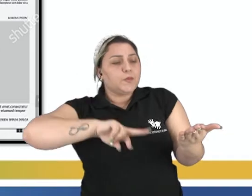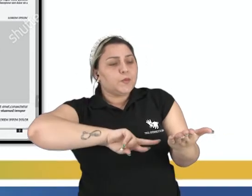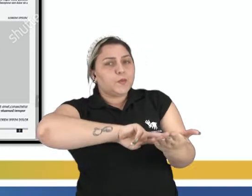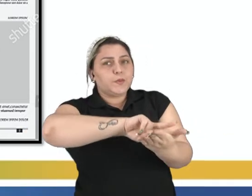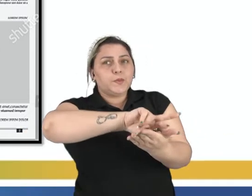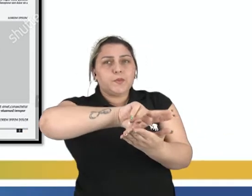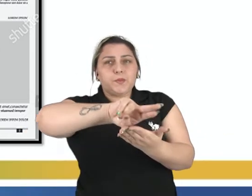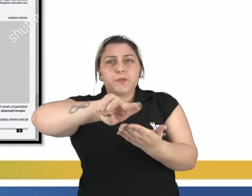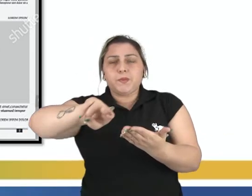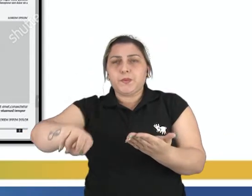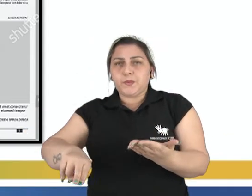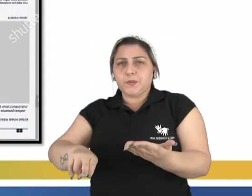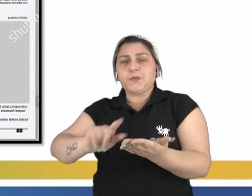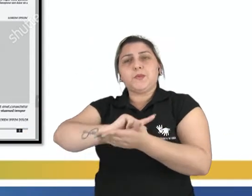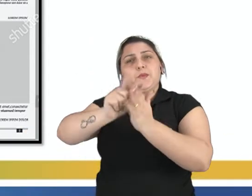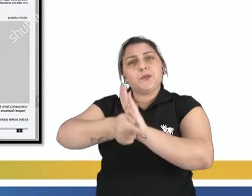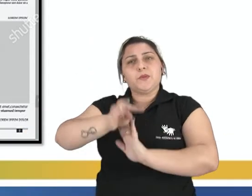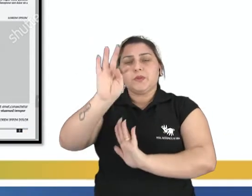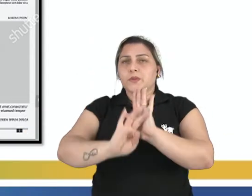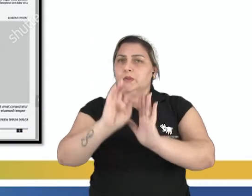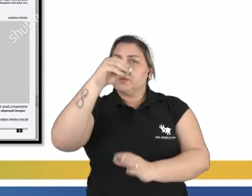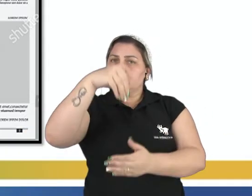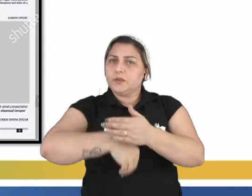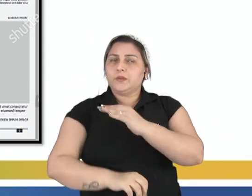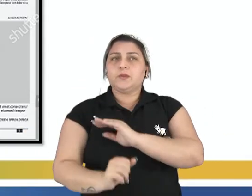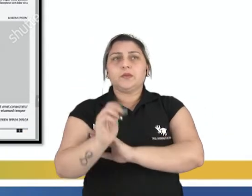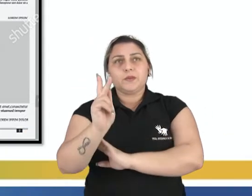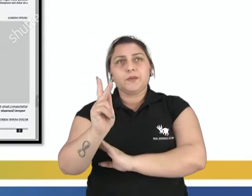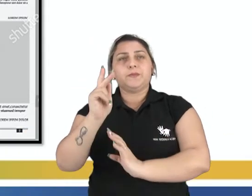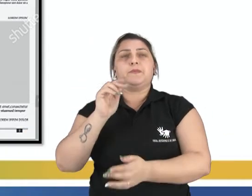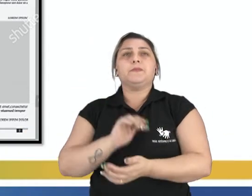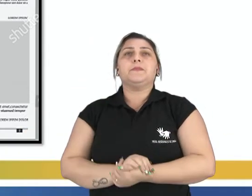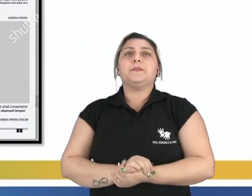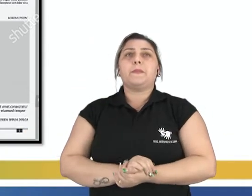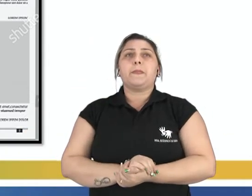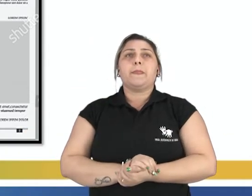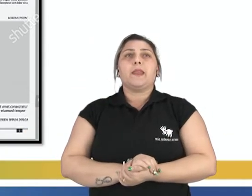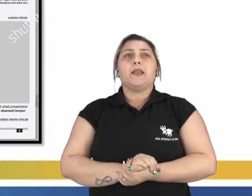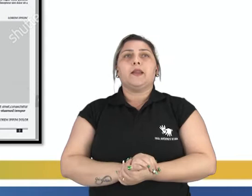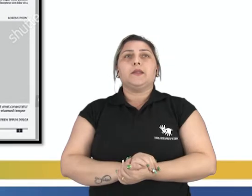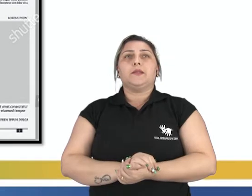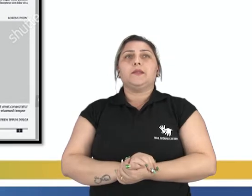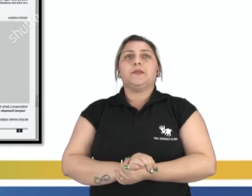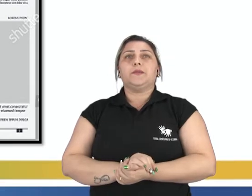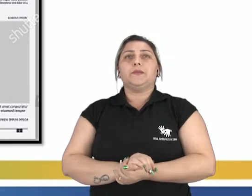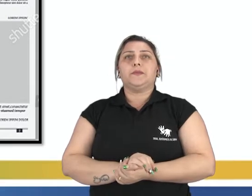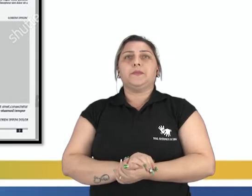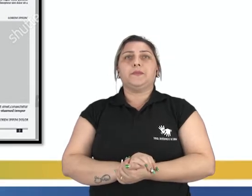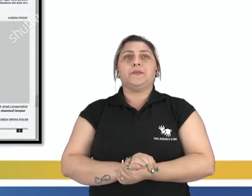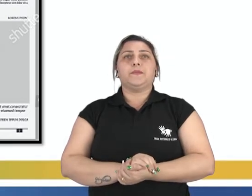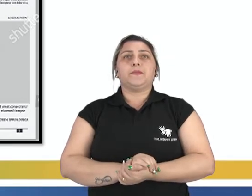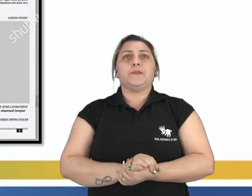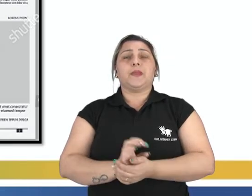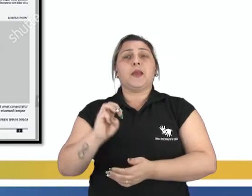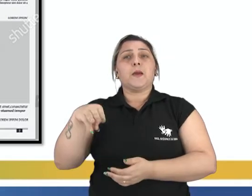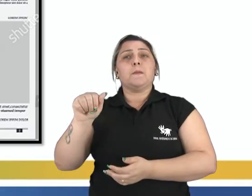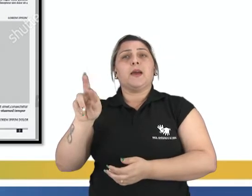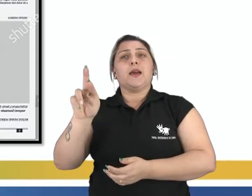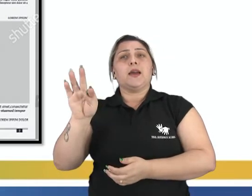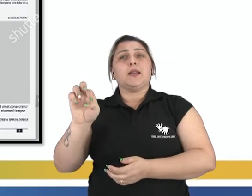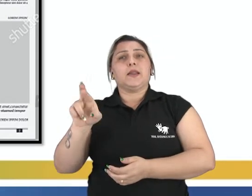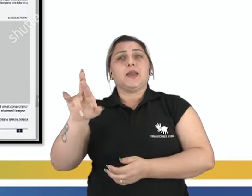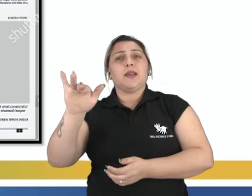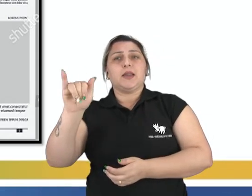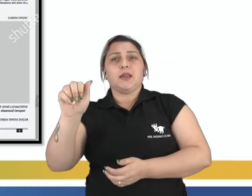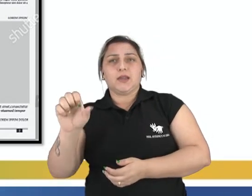diversos gêneros textuais ali dentro, tá? São vulgarmente chamados de quê? De matérias,